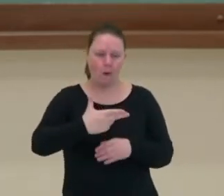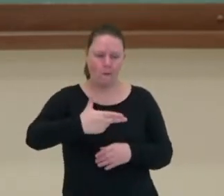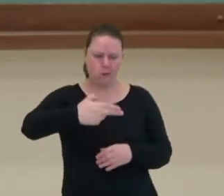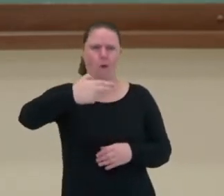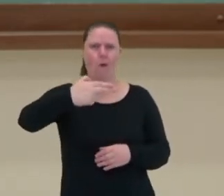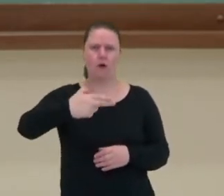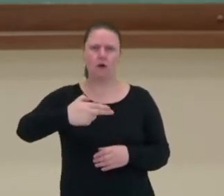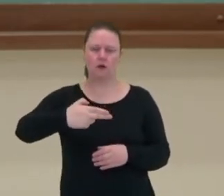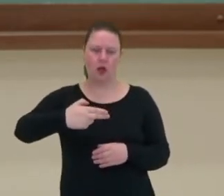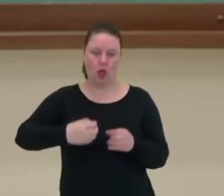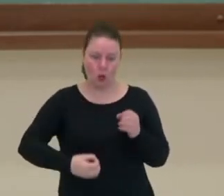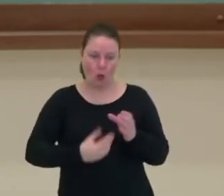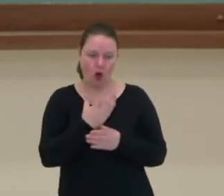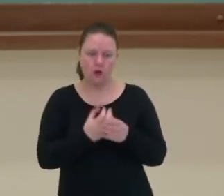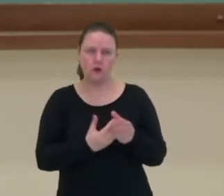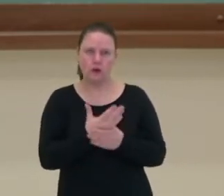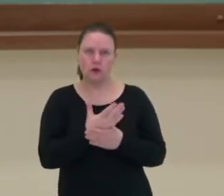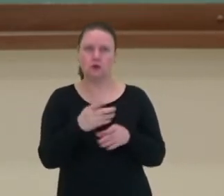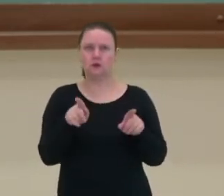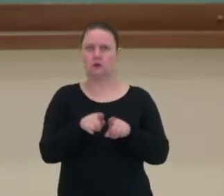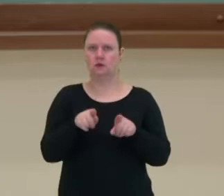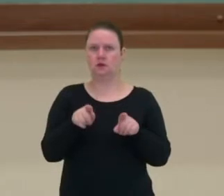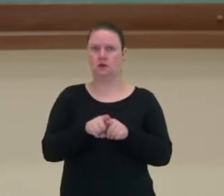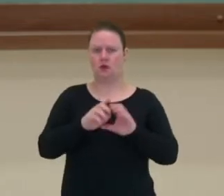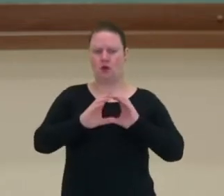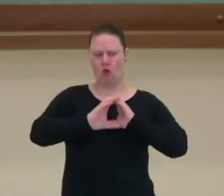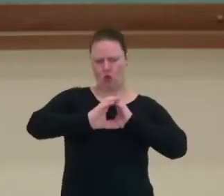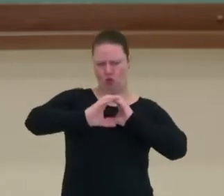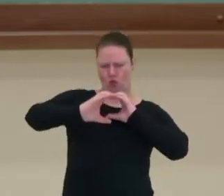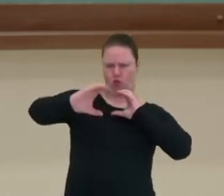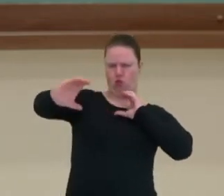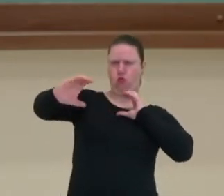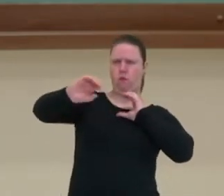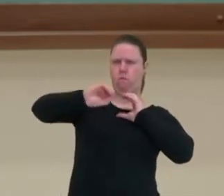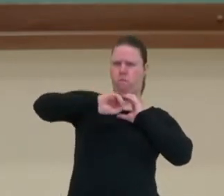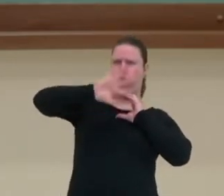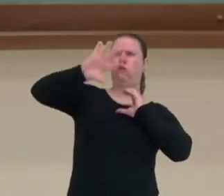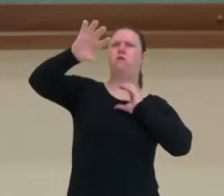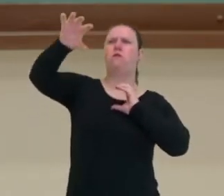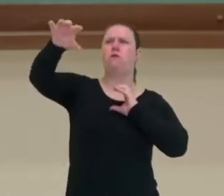as armas também de grande calibre, como os canhões, por exemplo, o arco